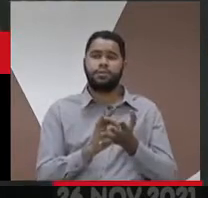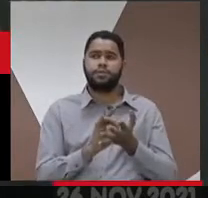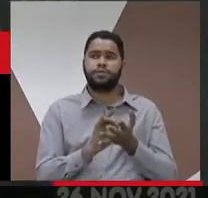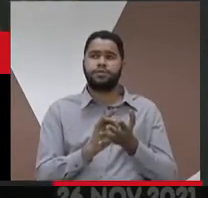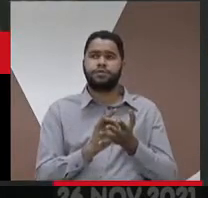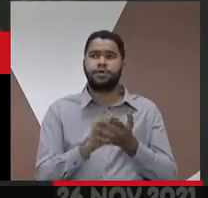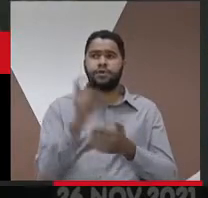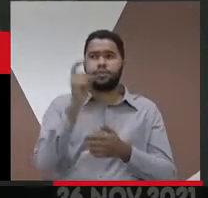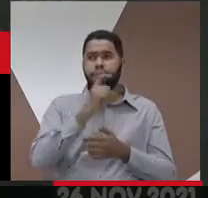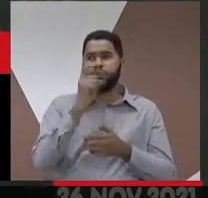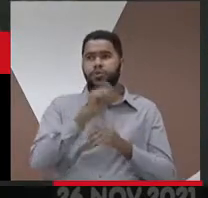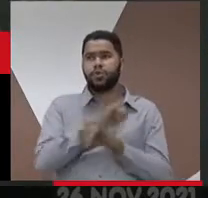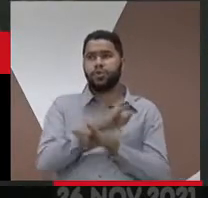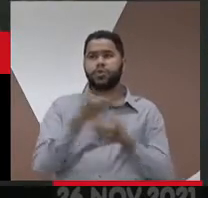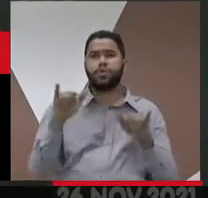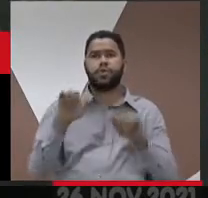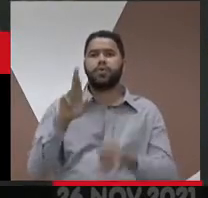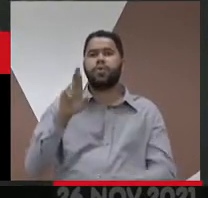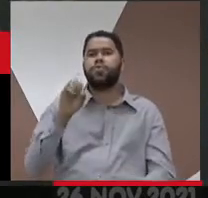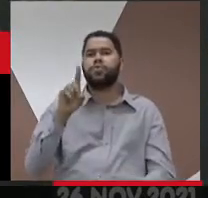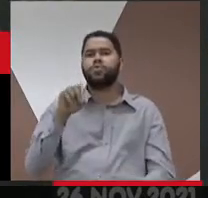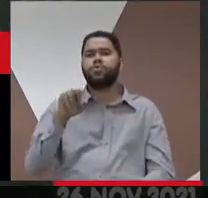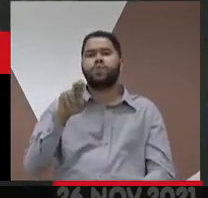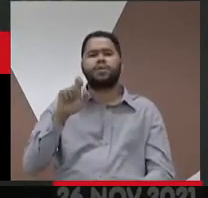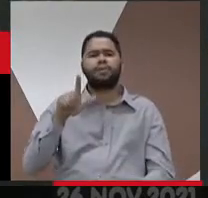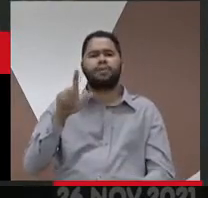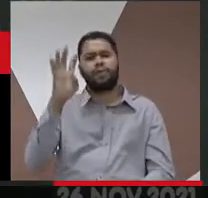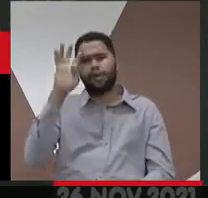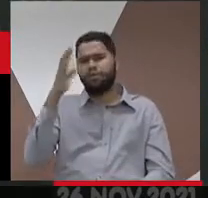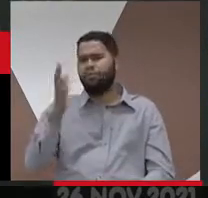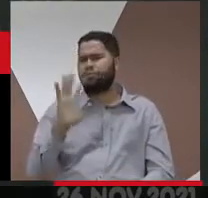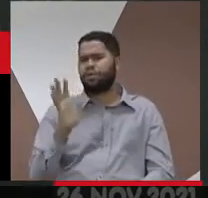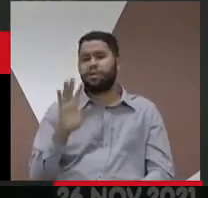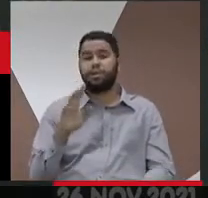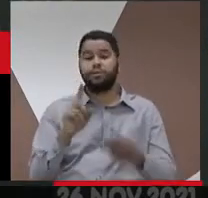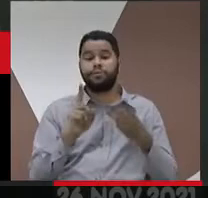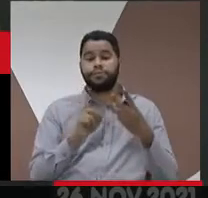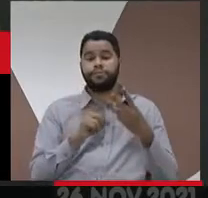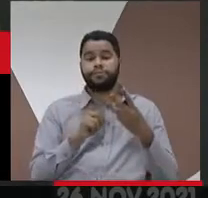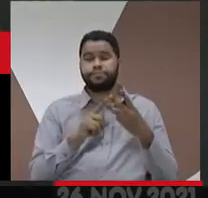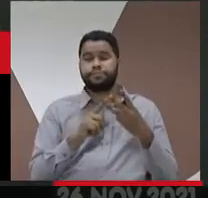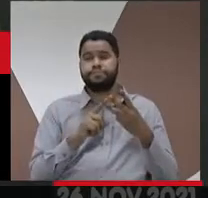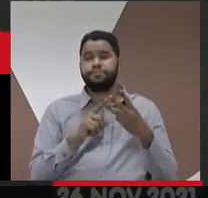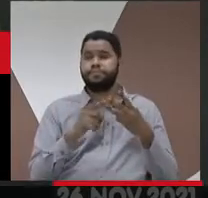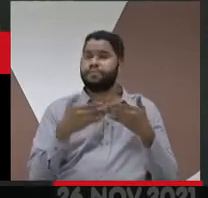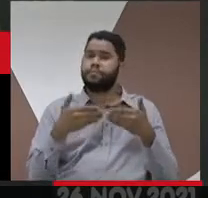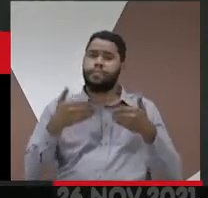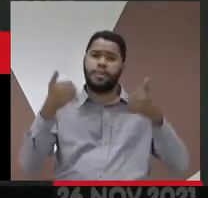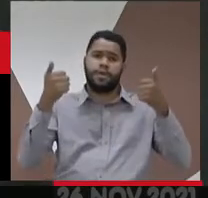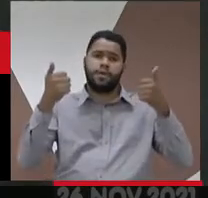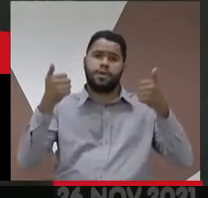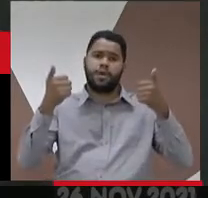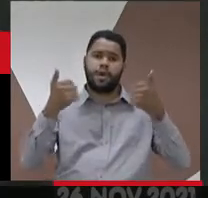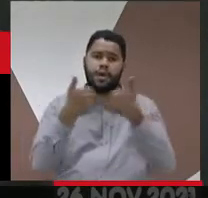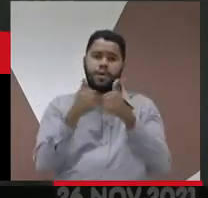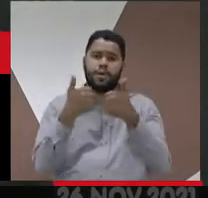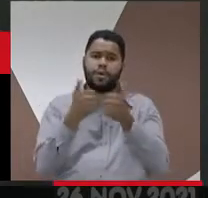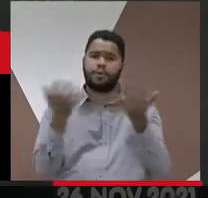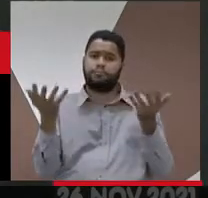Essa mentira dizer que Rio Daniel vai resolver, não vai pior. Terceira coisa, melhorar o transporte público de